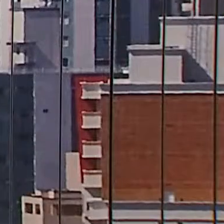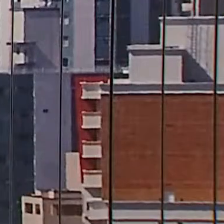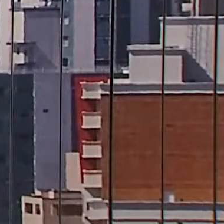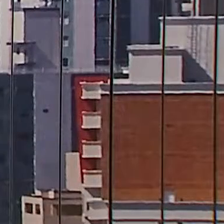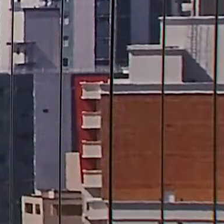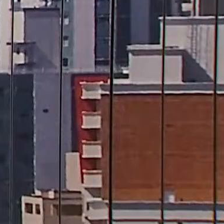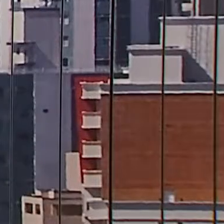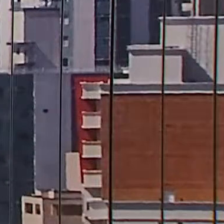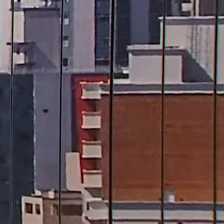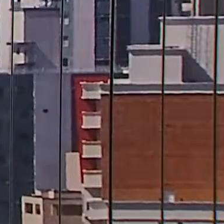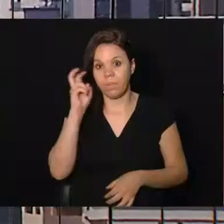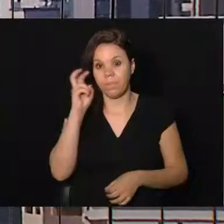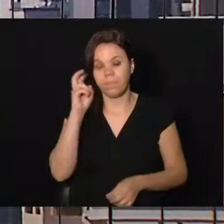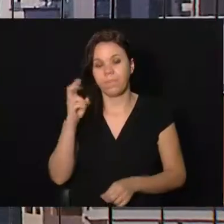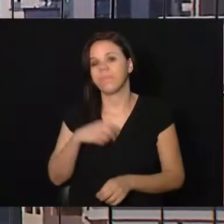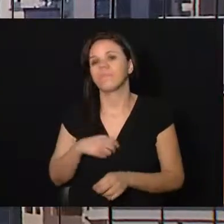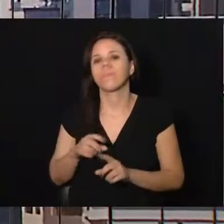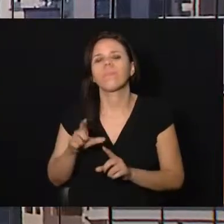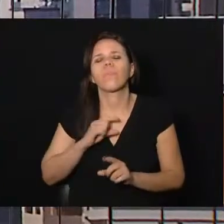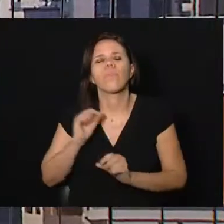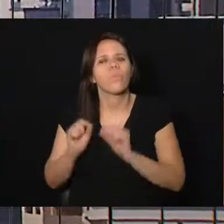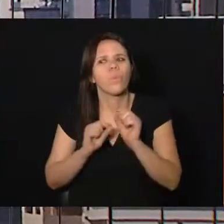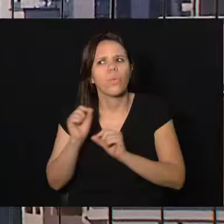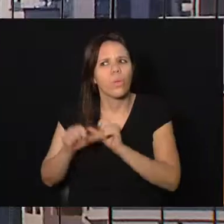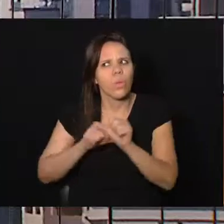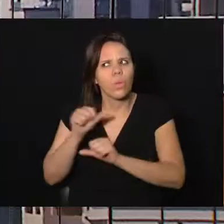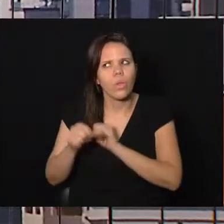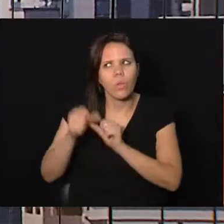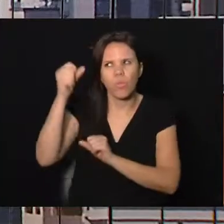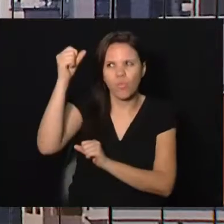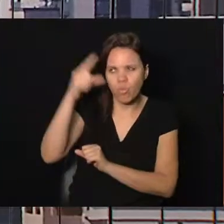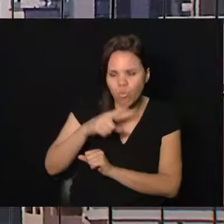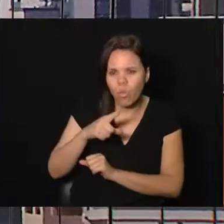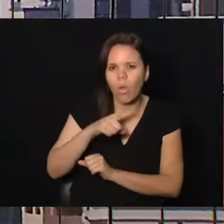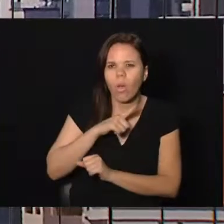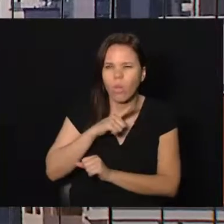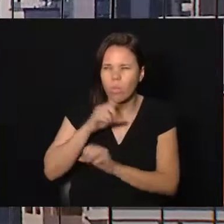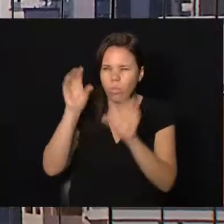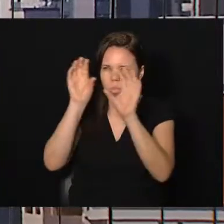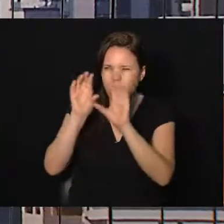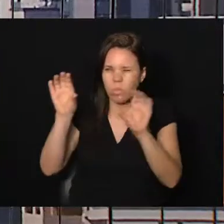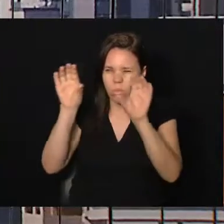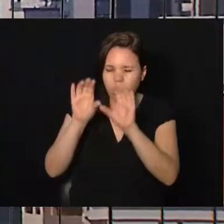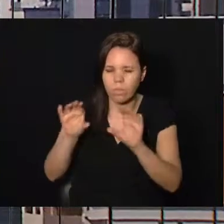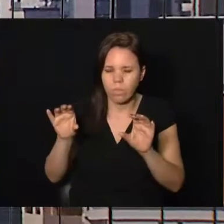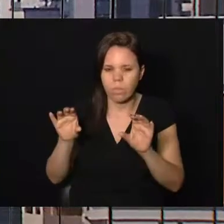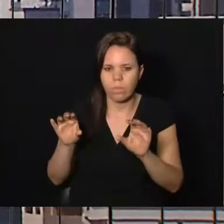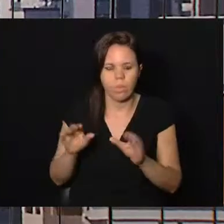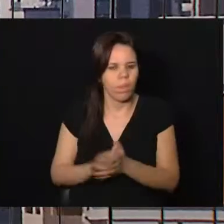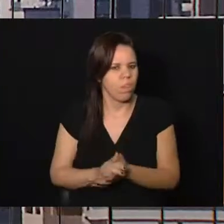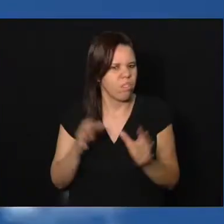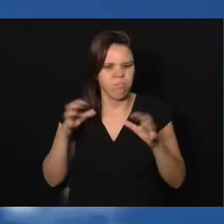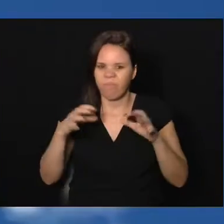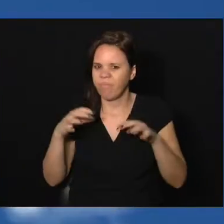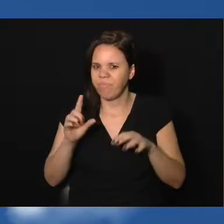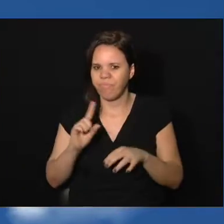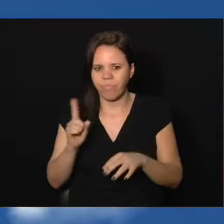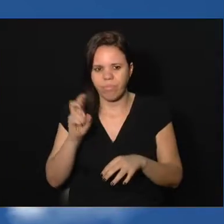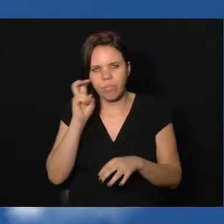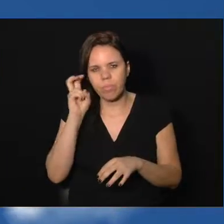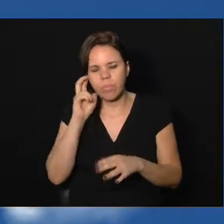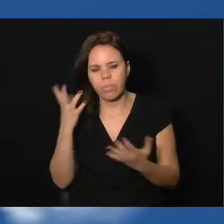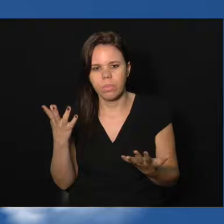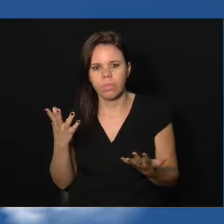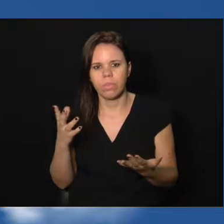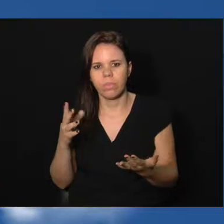Para esta quinta-feira, o panorama não muda. O sol aparece entre algumas nuvens, mas não chove. O dia